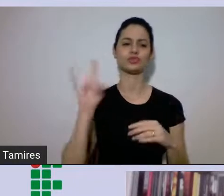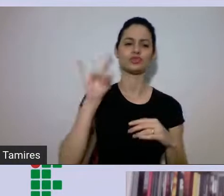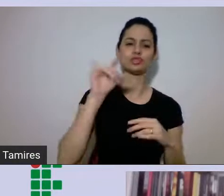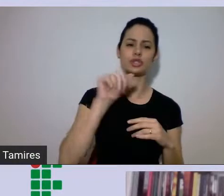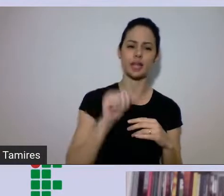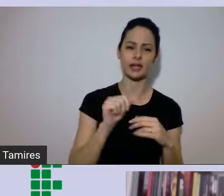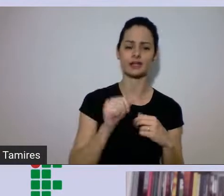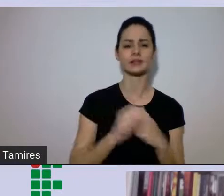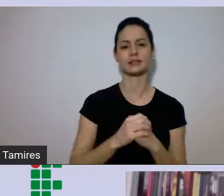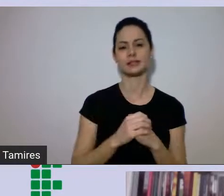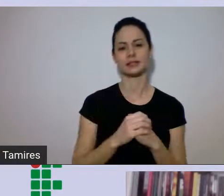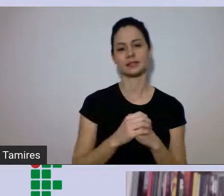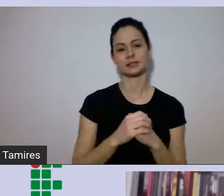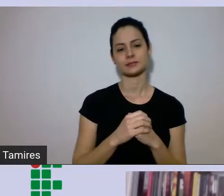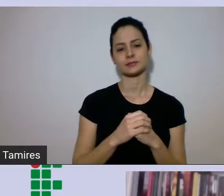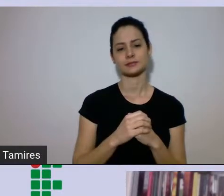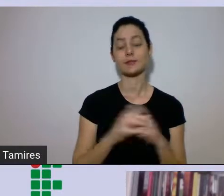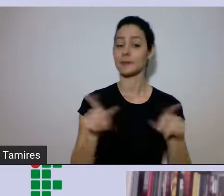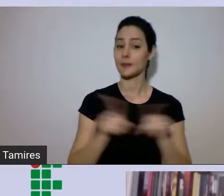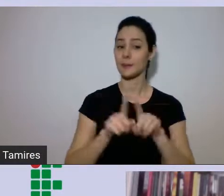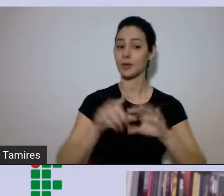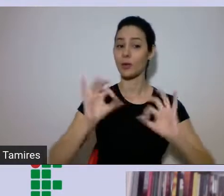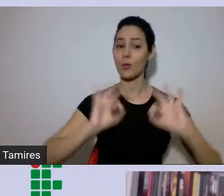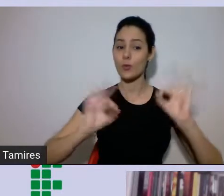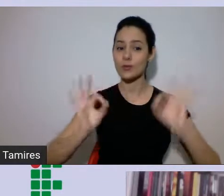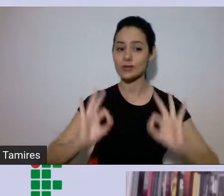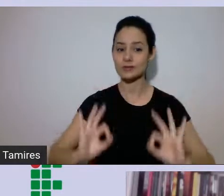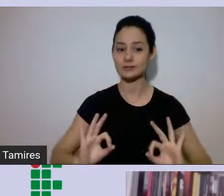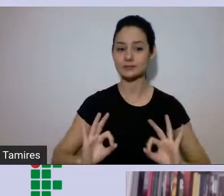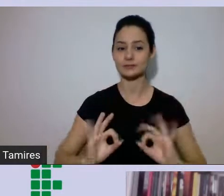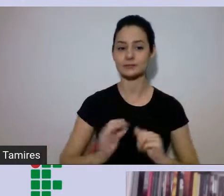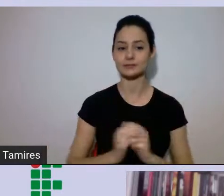sobre a organização desse...